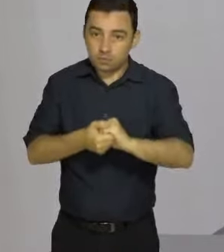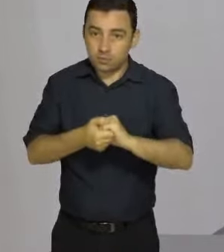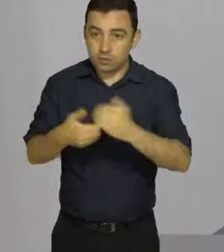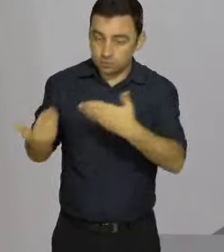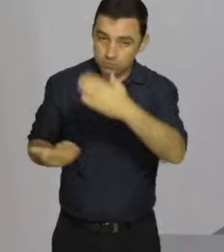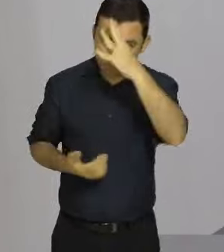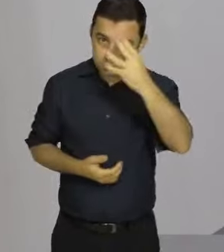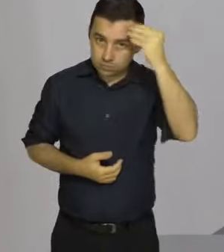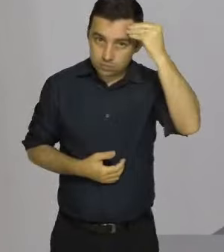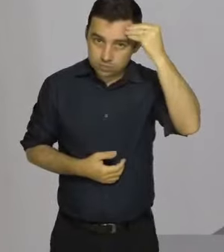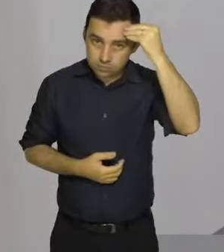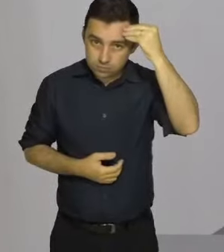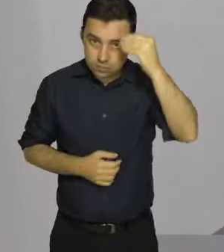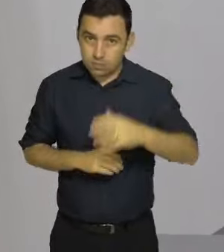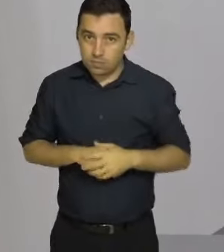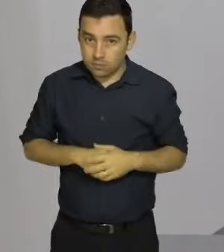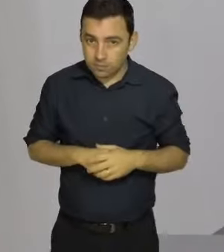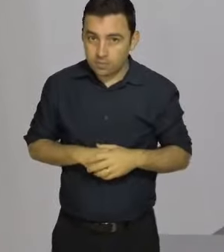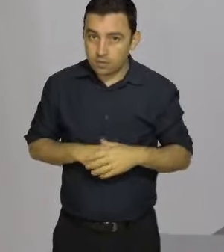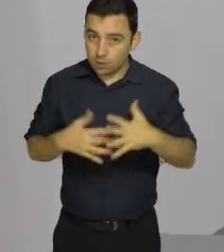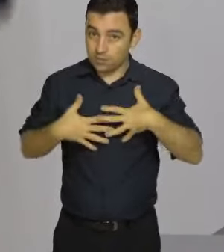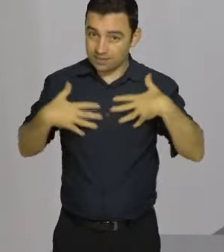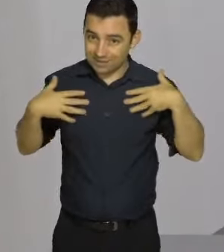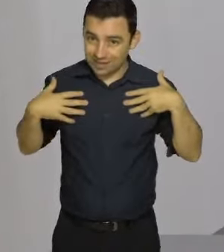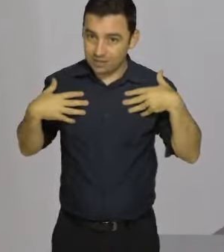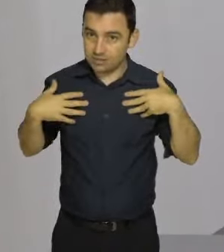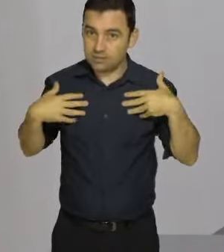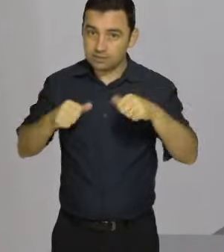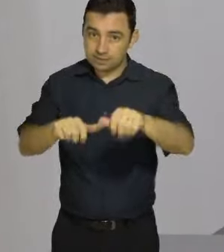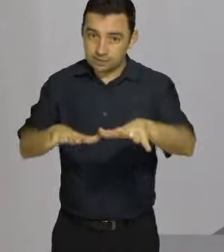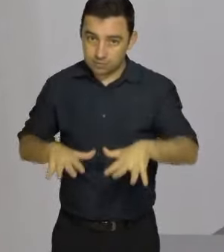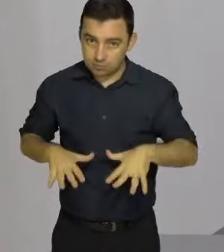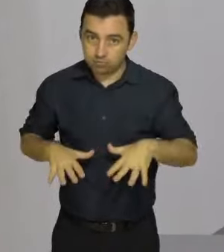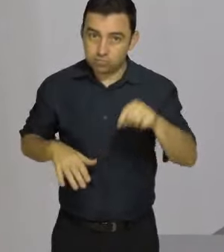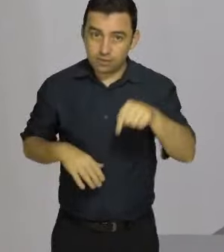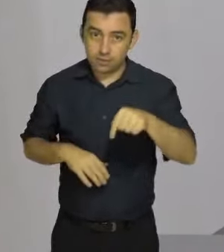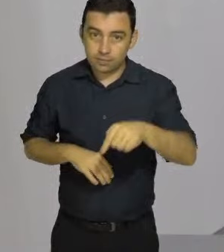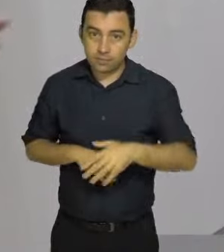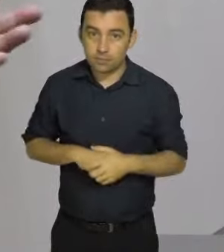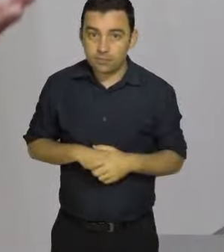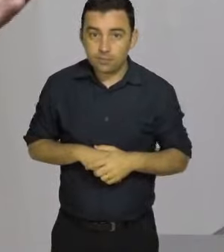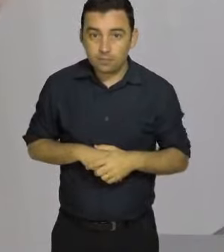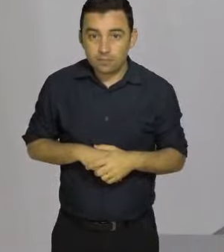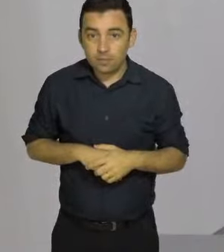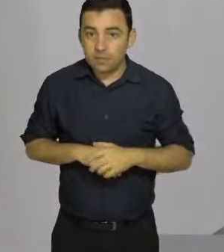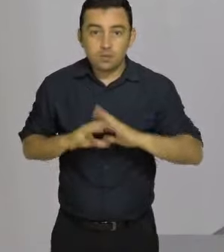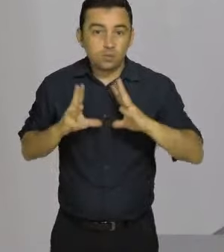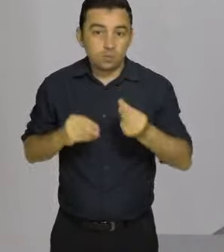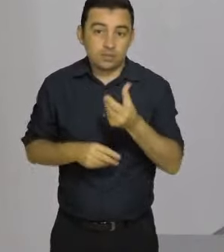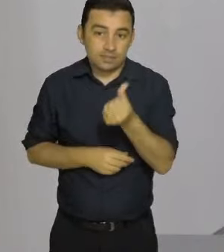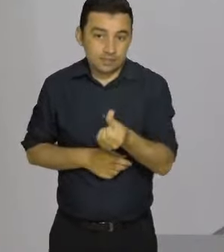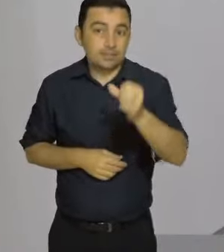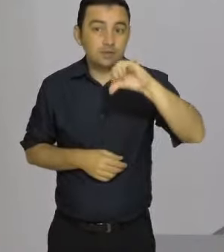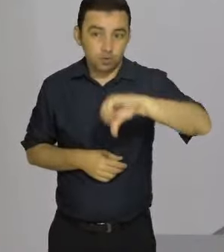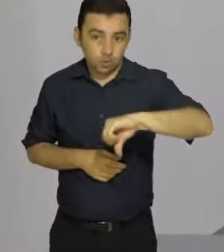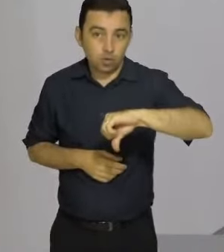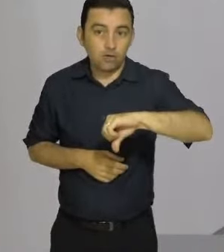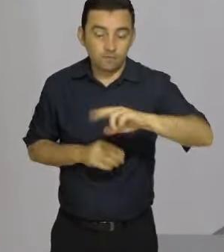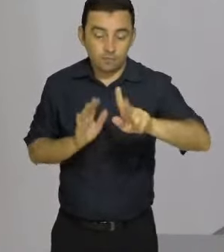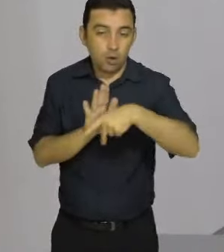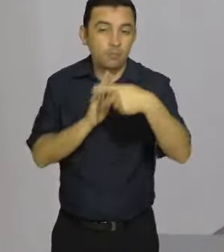Luciane pela homenagem, pela sessão solene, todas as 69 que aqui